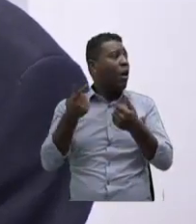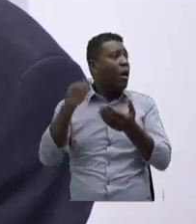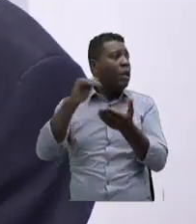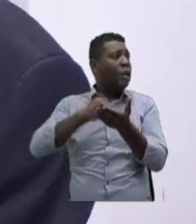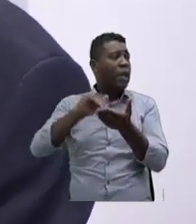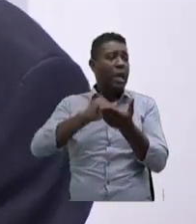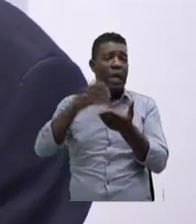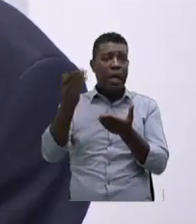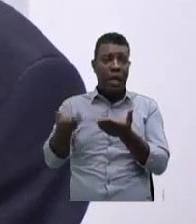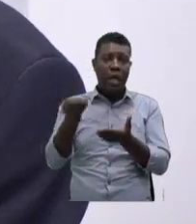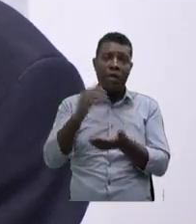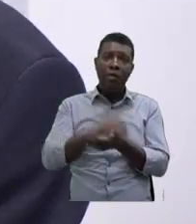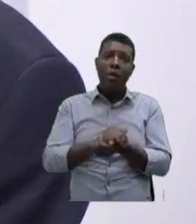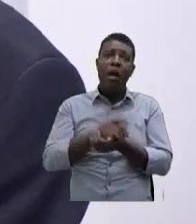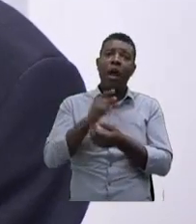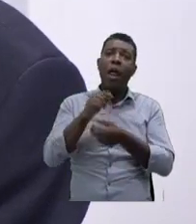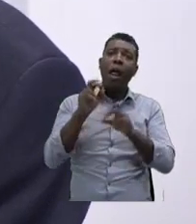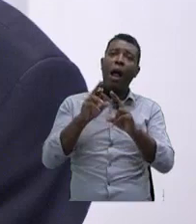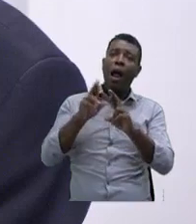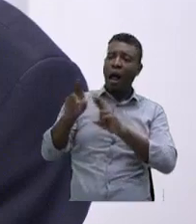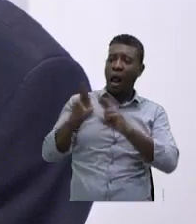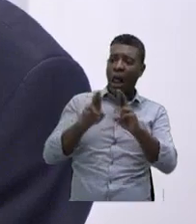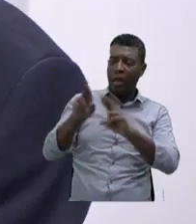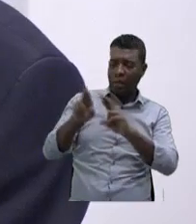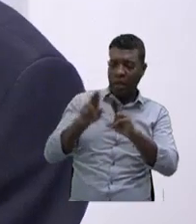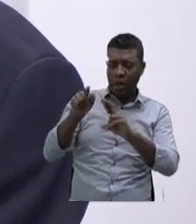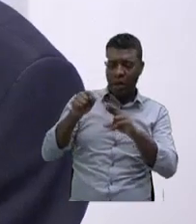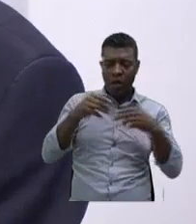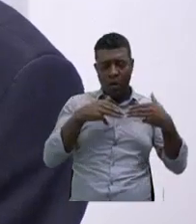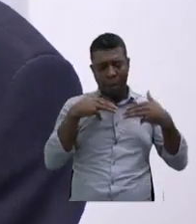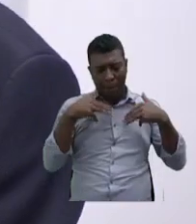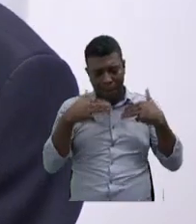ao Ministério da Cultura,